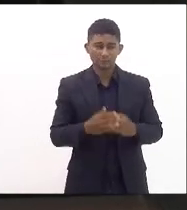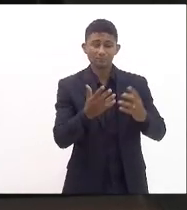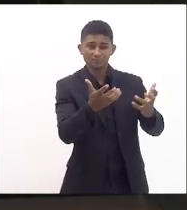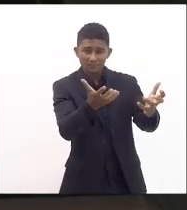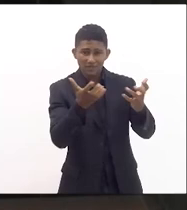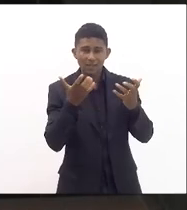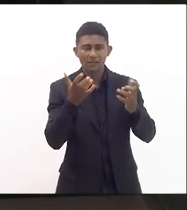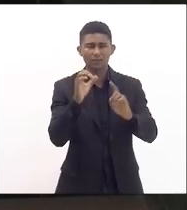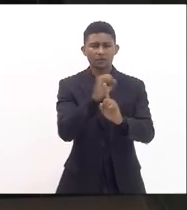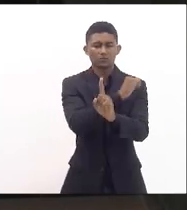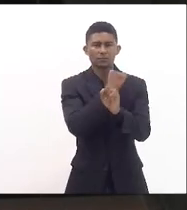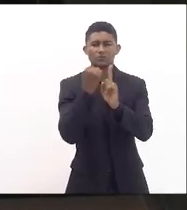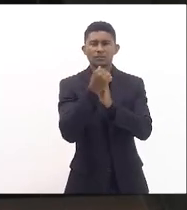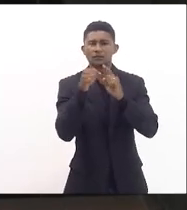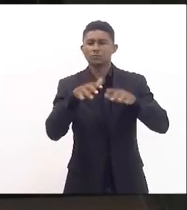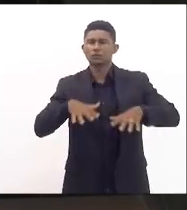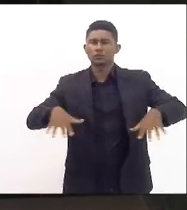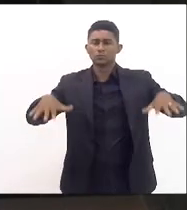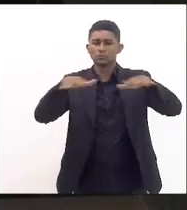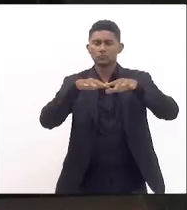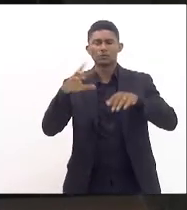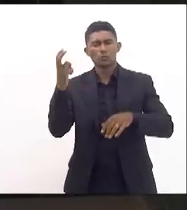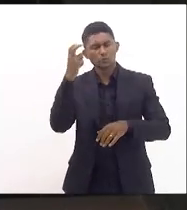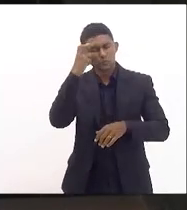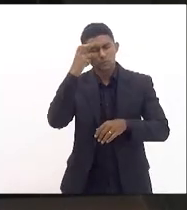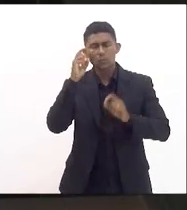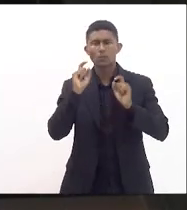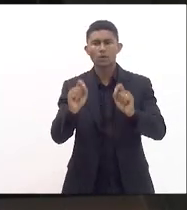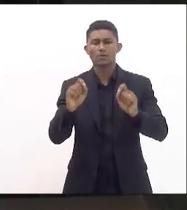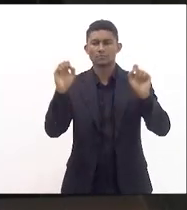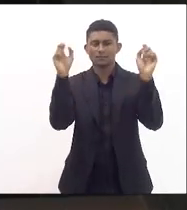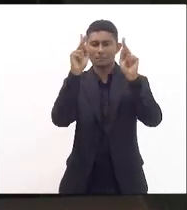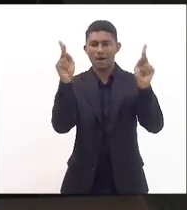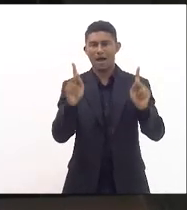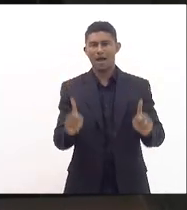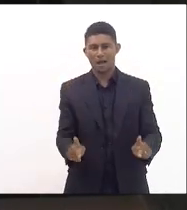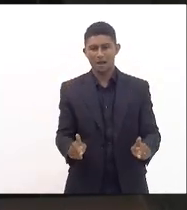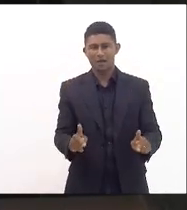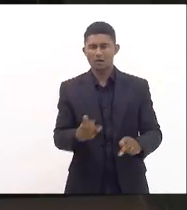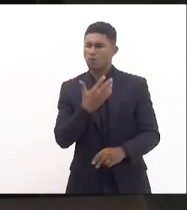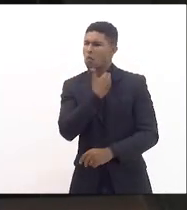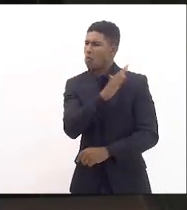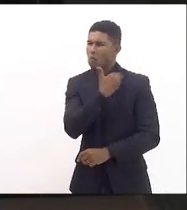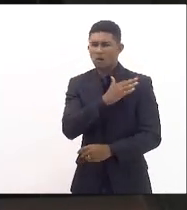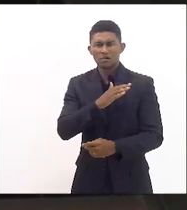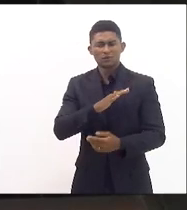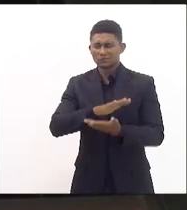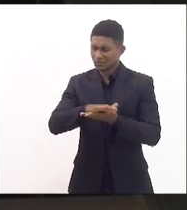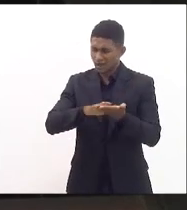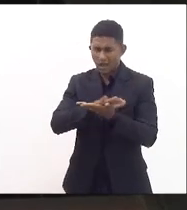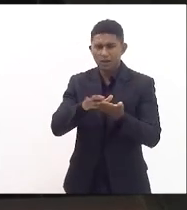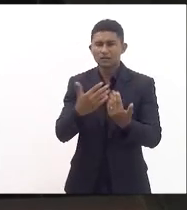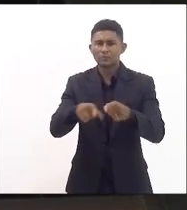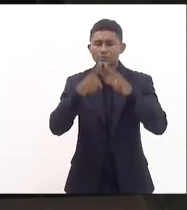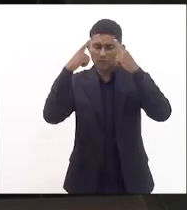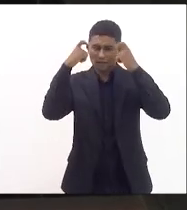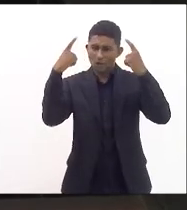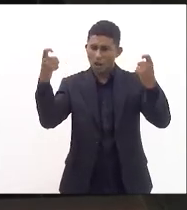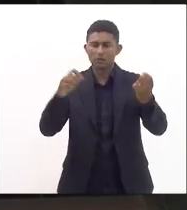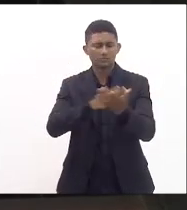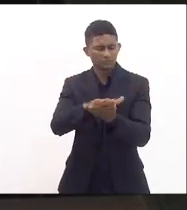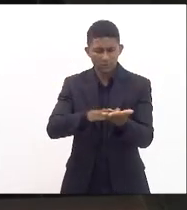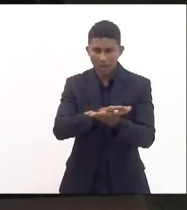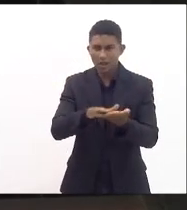uma sociedade pautada numa cultura de paz, longe da intolerância, longe da violência e longe do